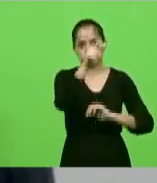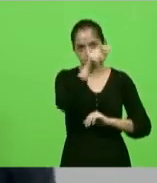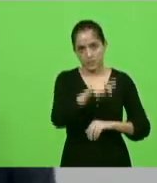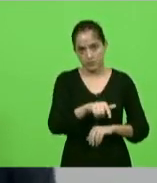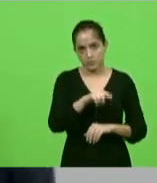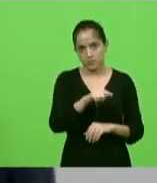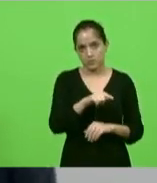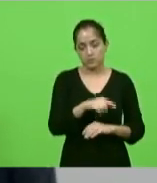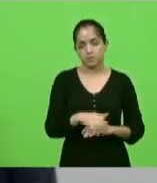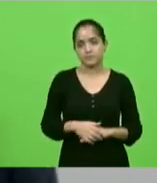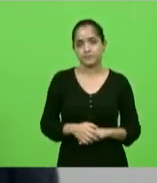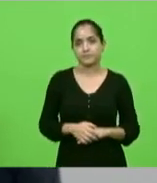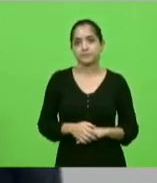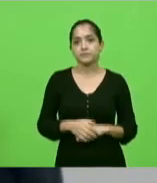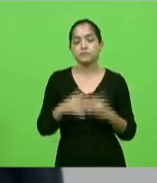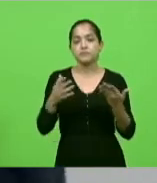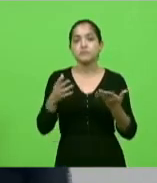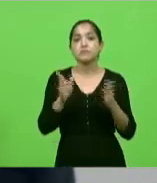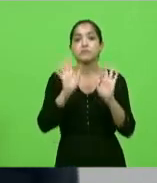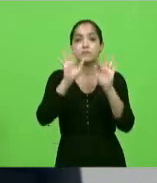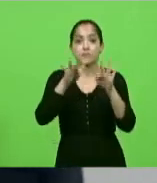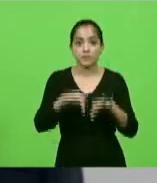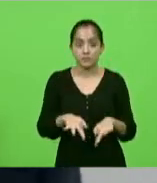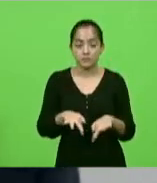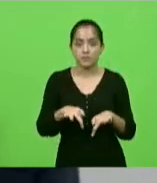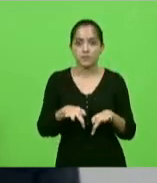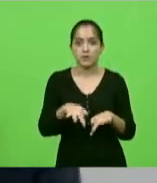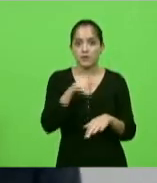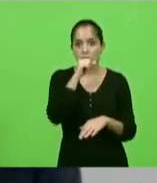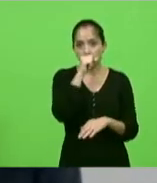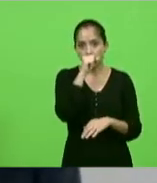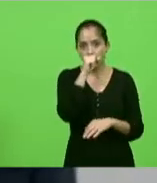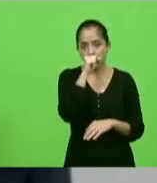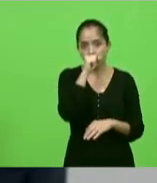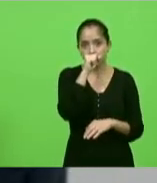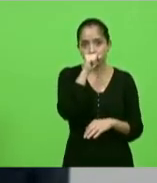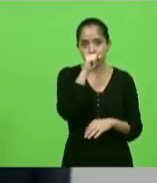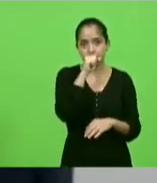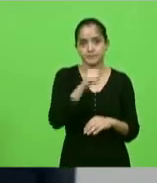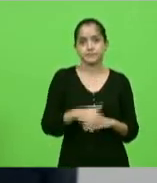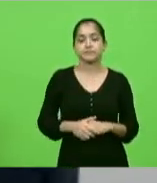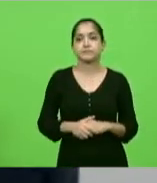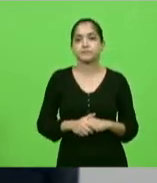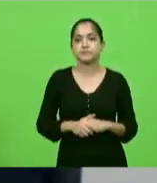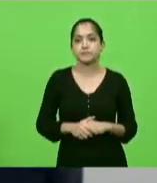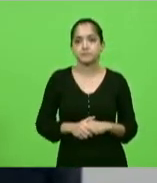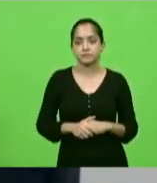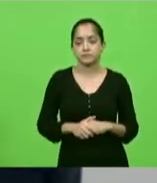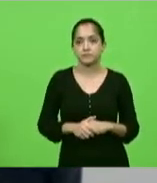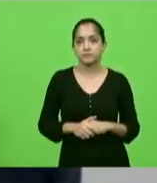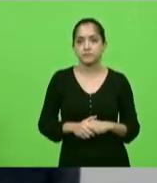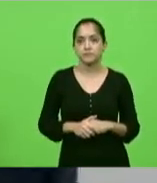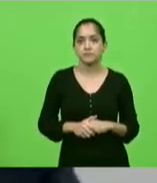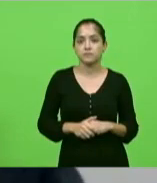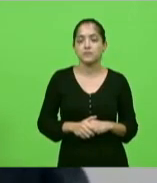E gostaria de dizer, para finalizar, e para não entrar aqui na